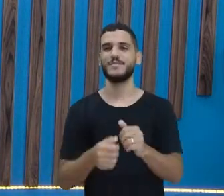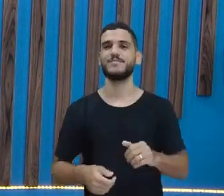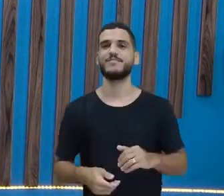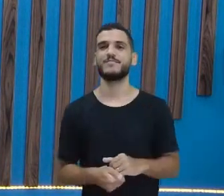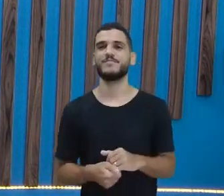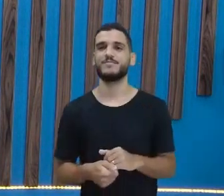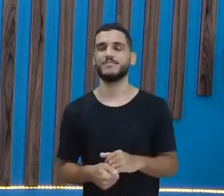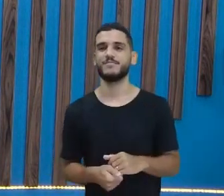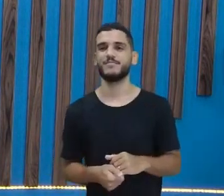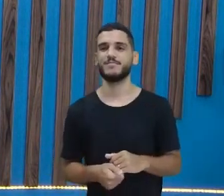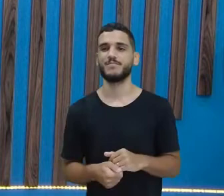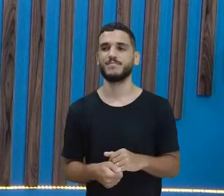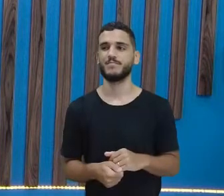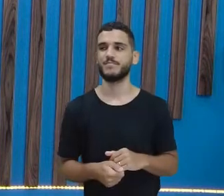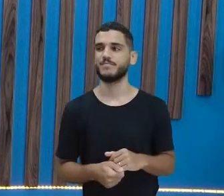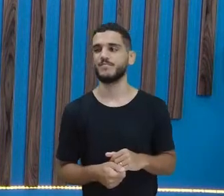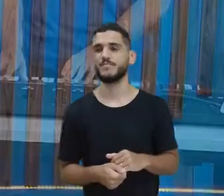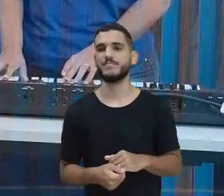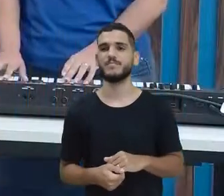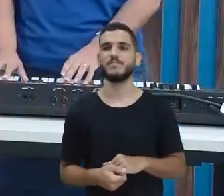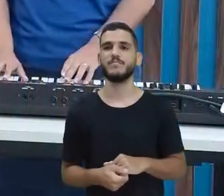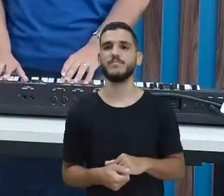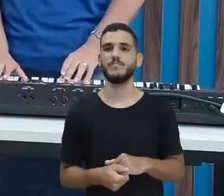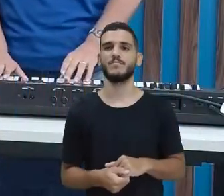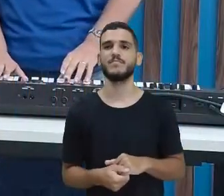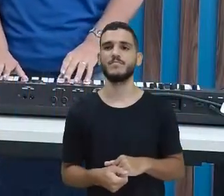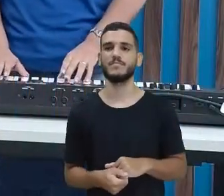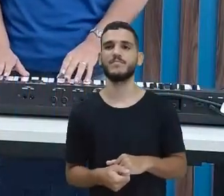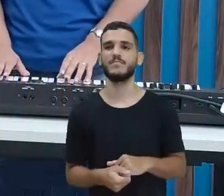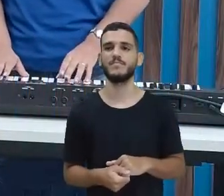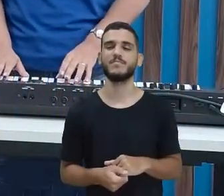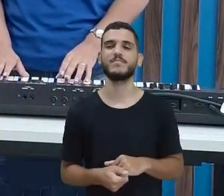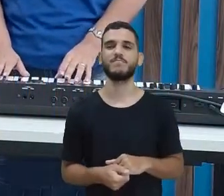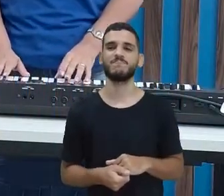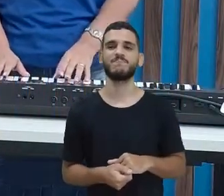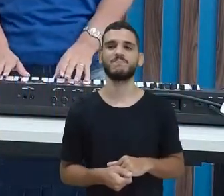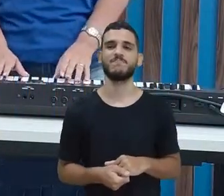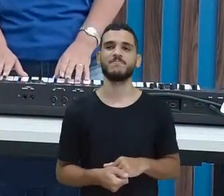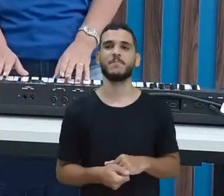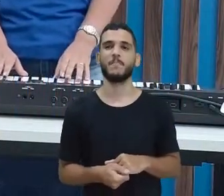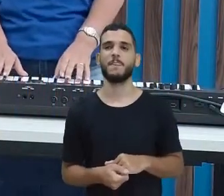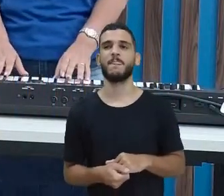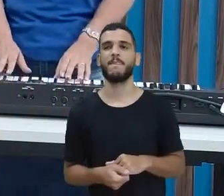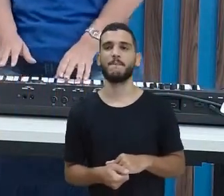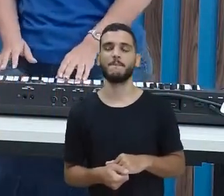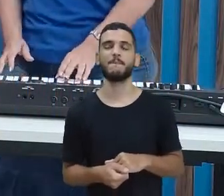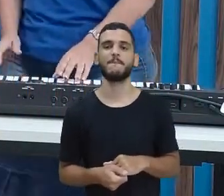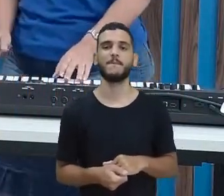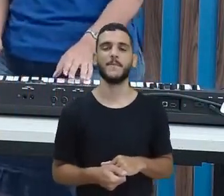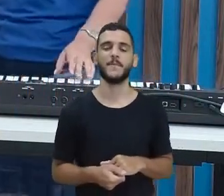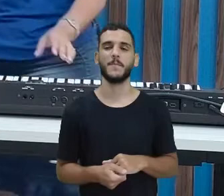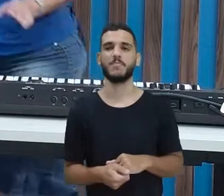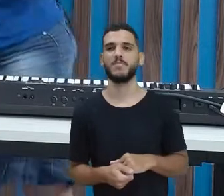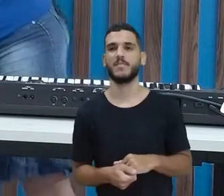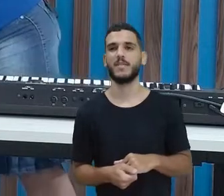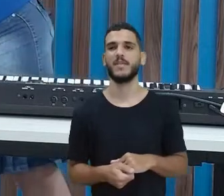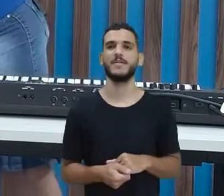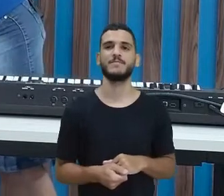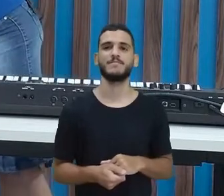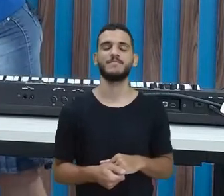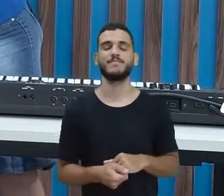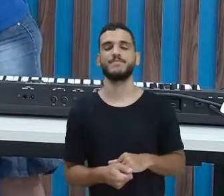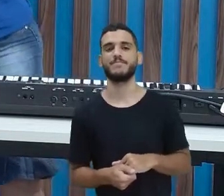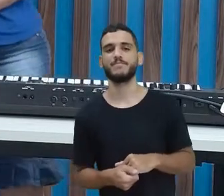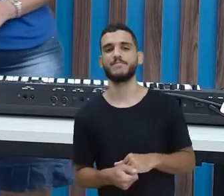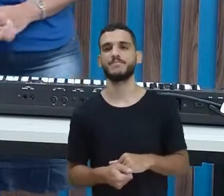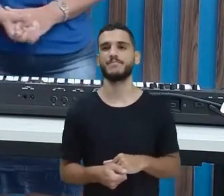lá, tá convidada, viu, Marieta? Tô Vamos tentando lá. entrar aqui. É terceiro ano, terceiro, né? Terceiro ano, Terceiro. Era exatamente. pra participação dos meninos cantando aí em casa também,